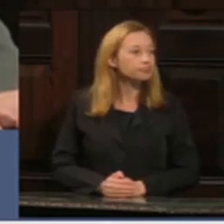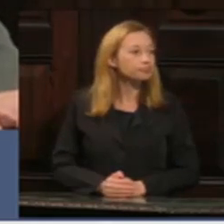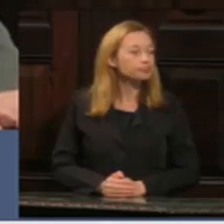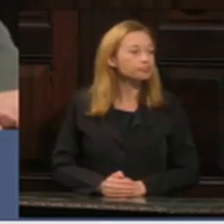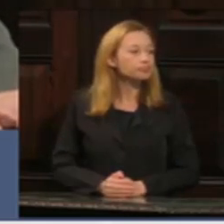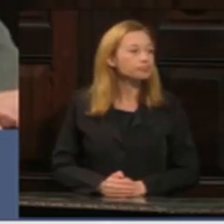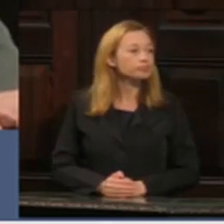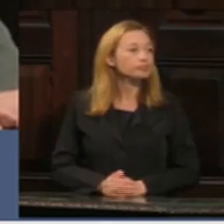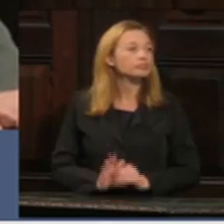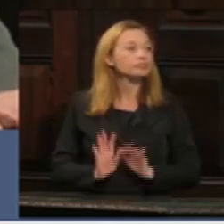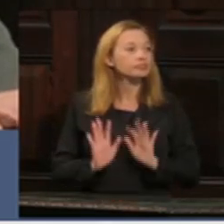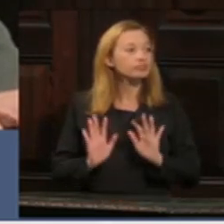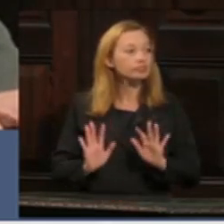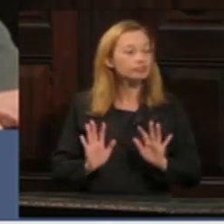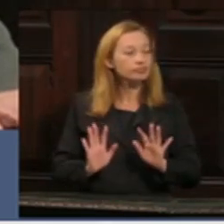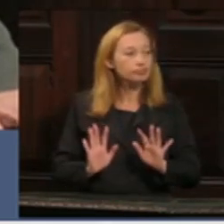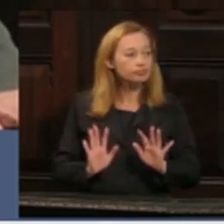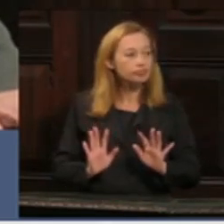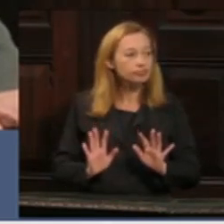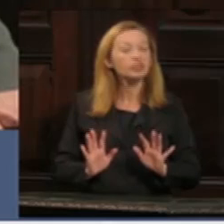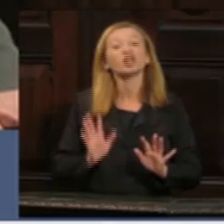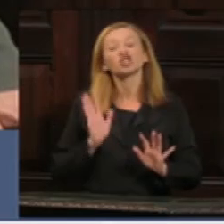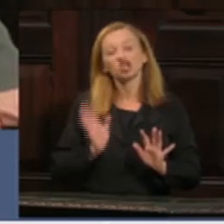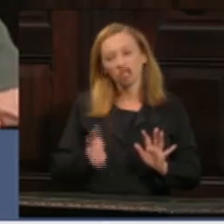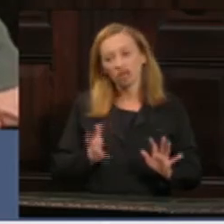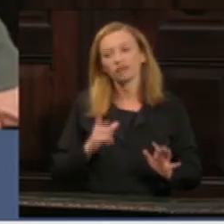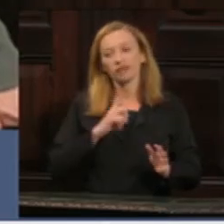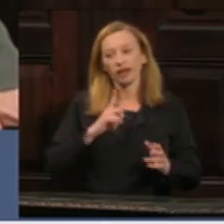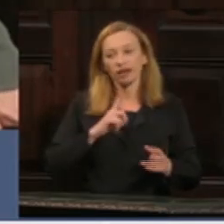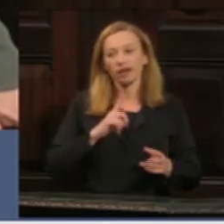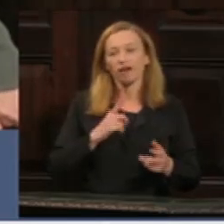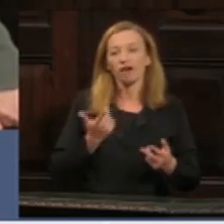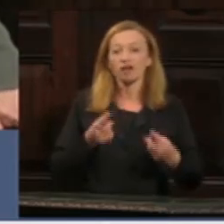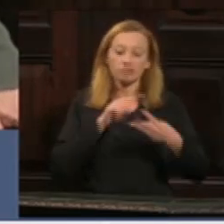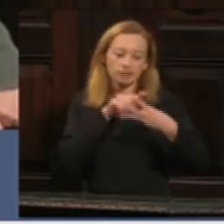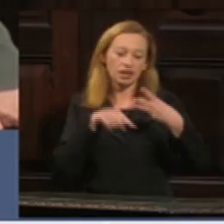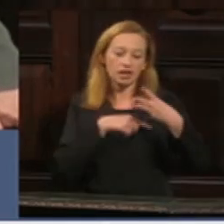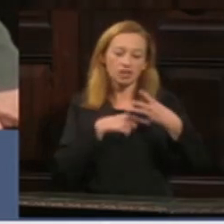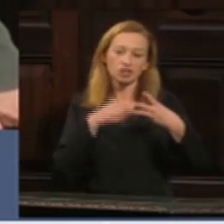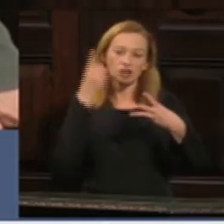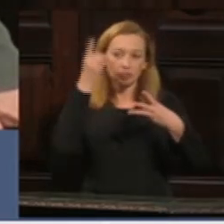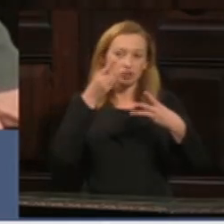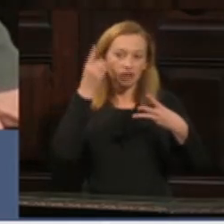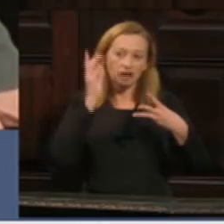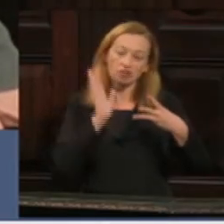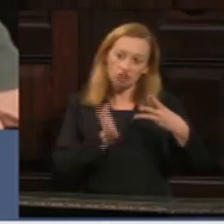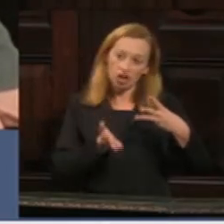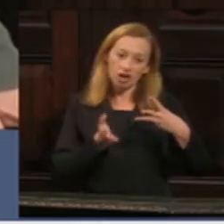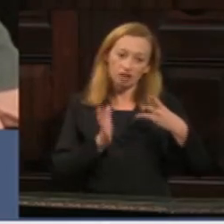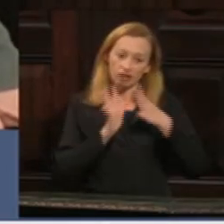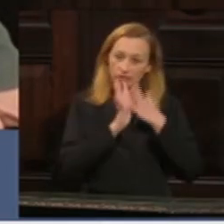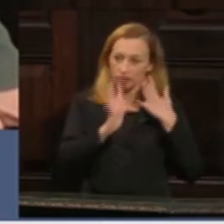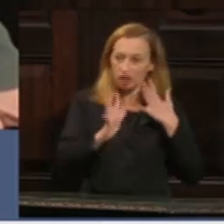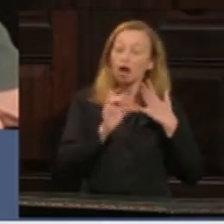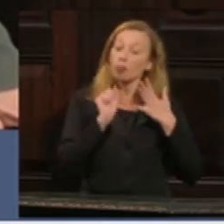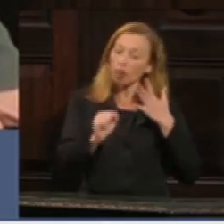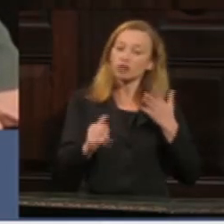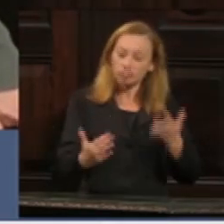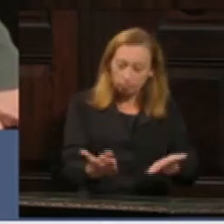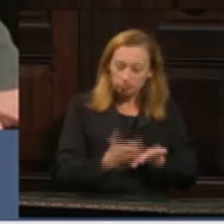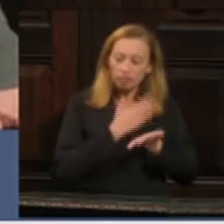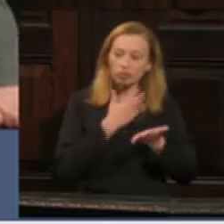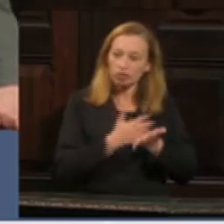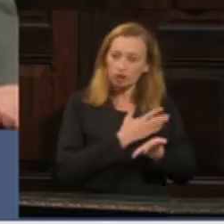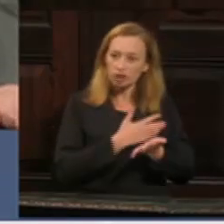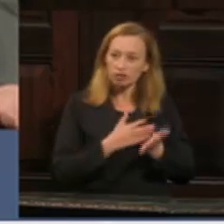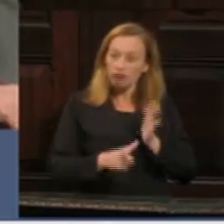Caso já tenham 3 na fila, pode-se abrir o livro antes de 1 hora.